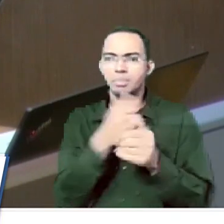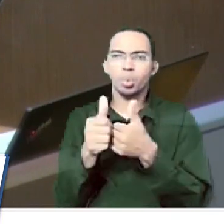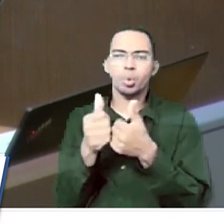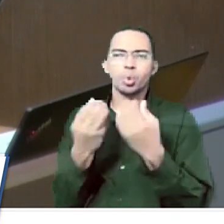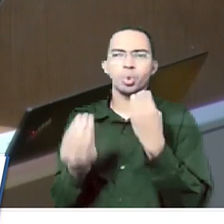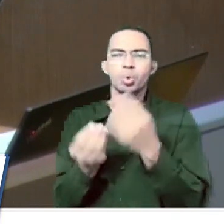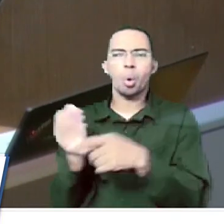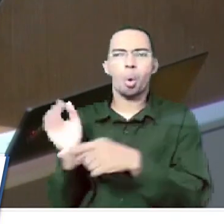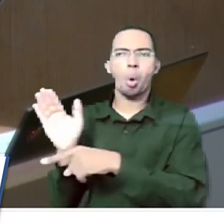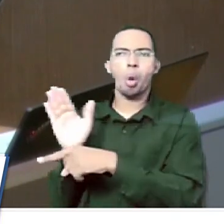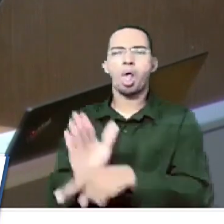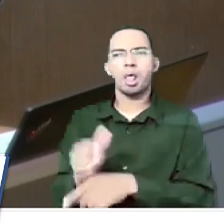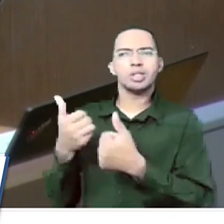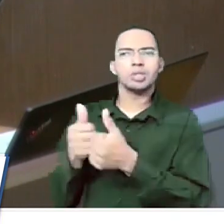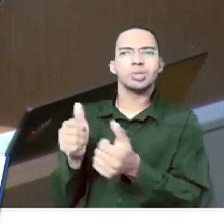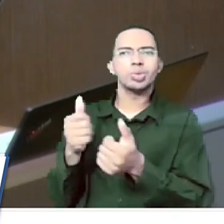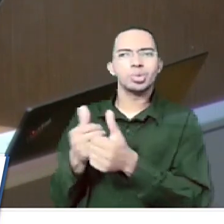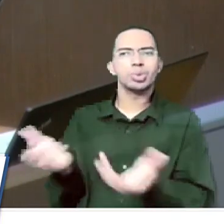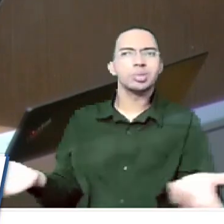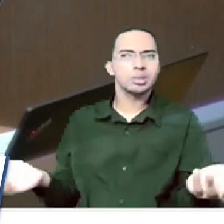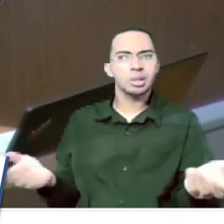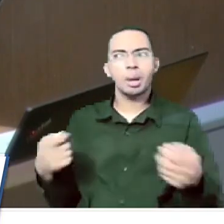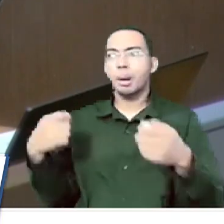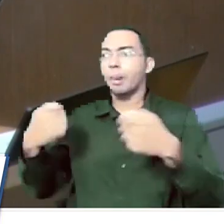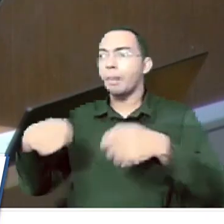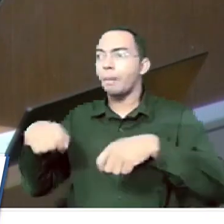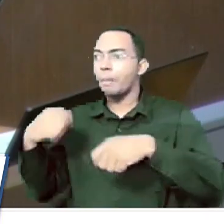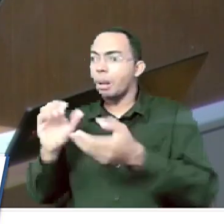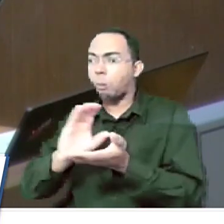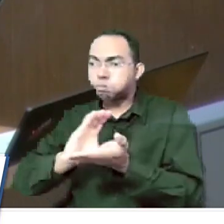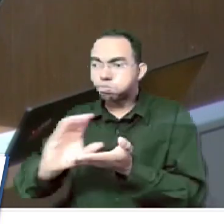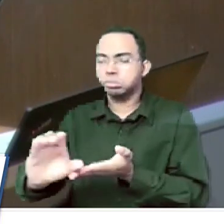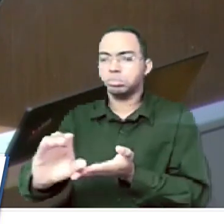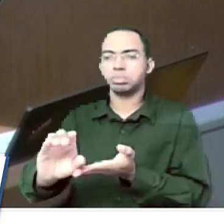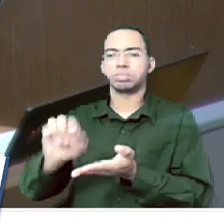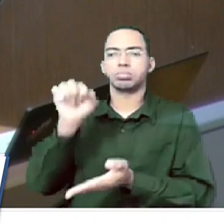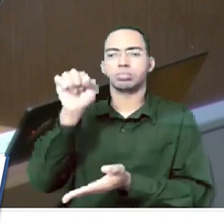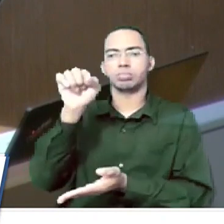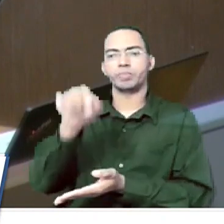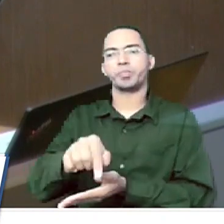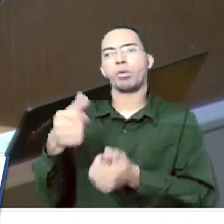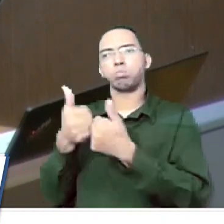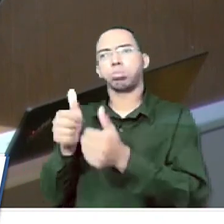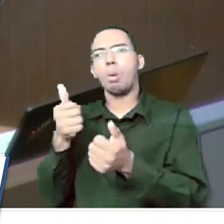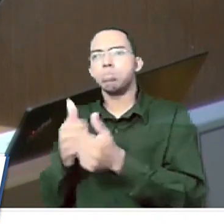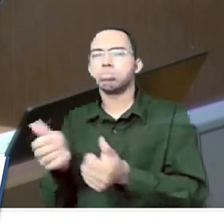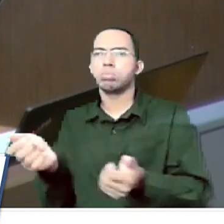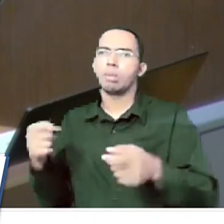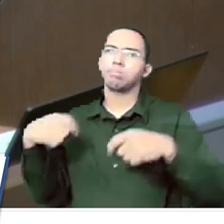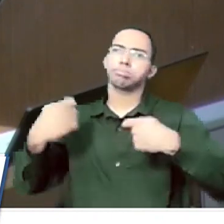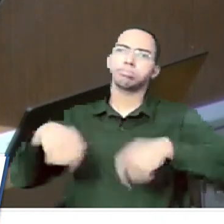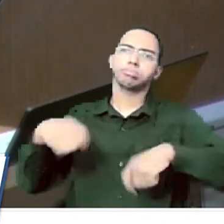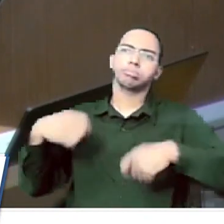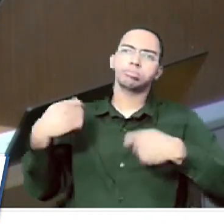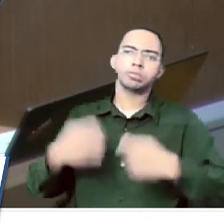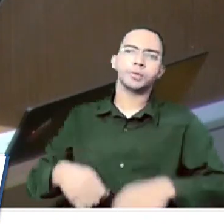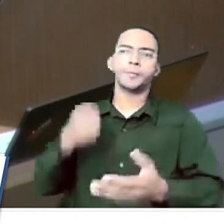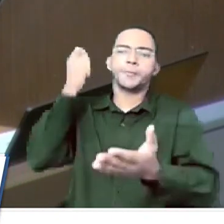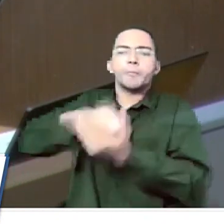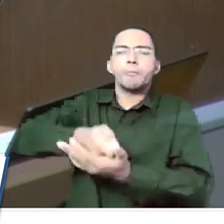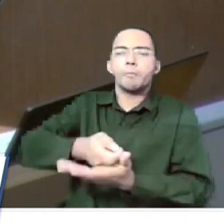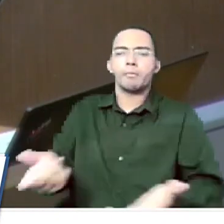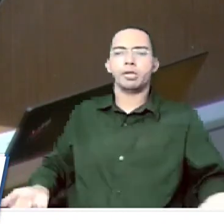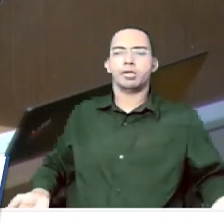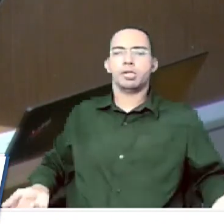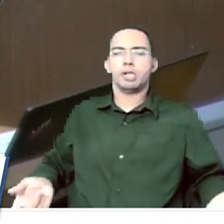ônibus aqui? Mas precisa investir no transporte urbano, precisa pagar